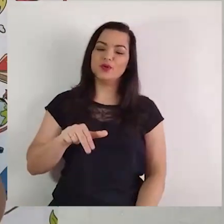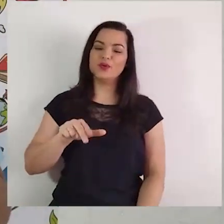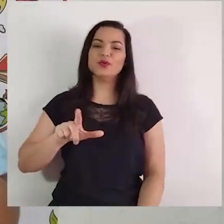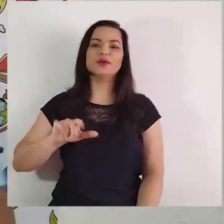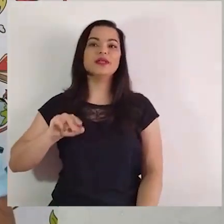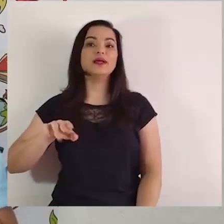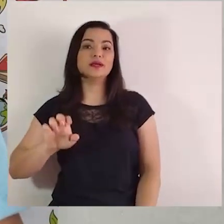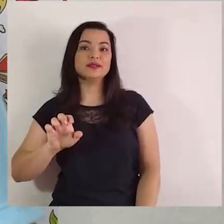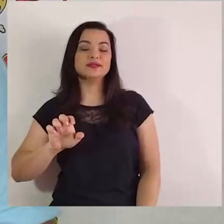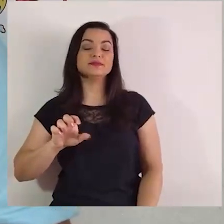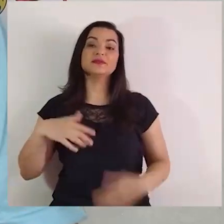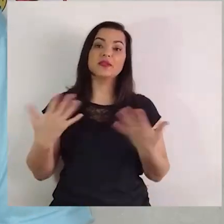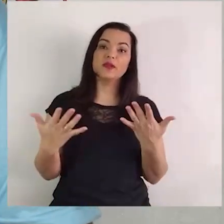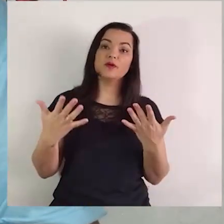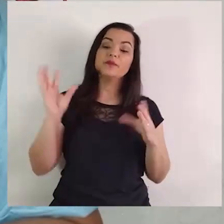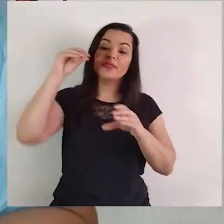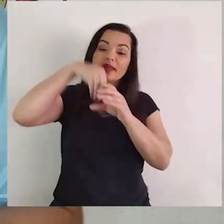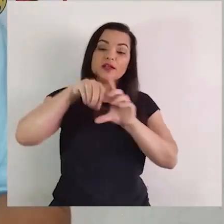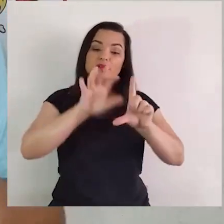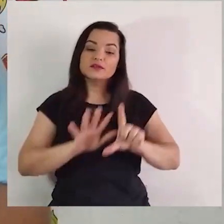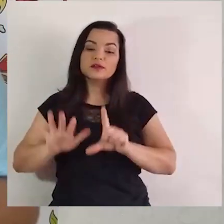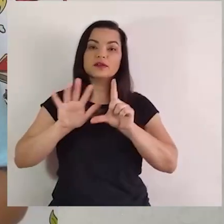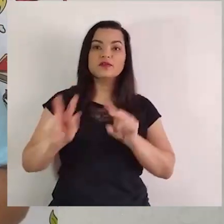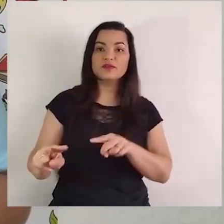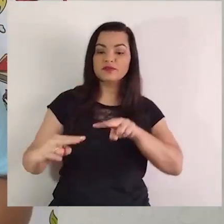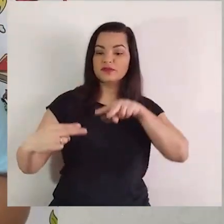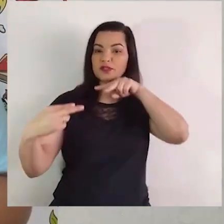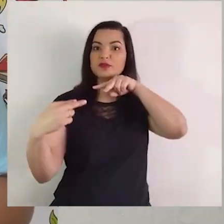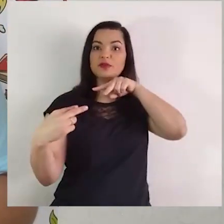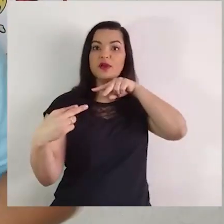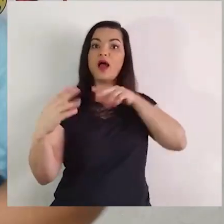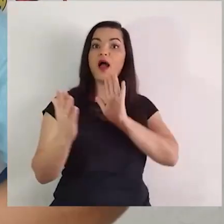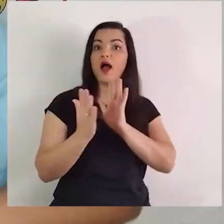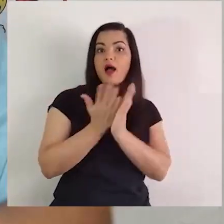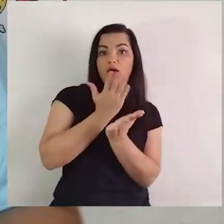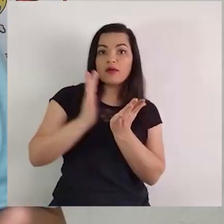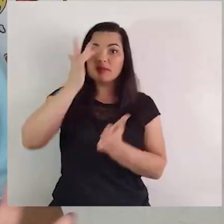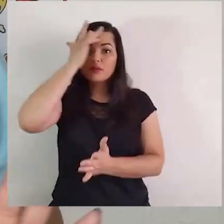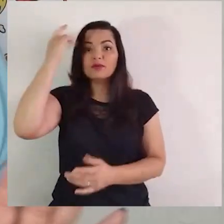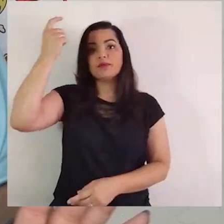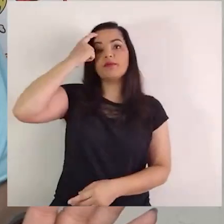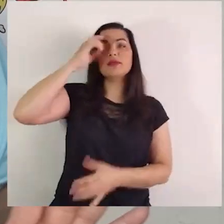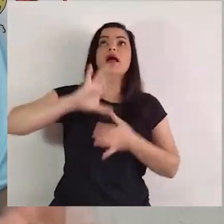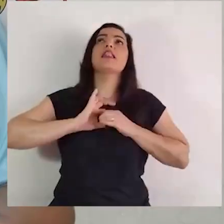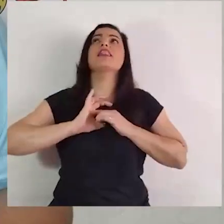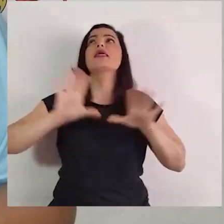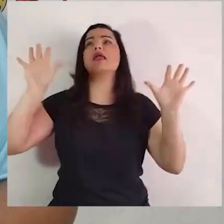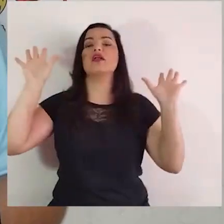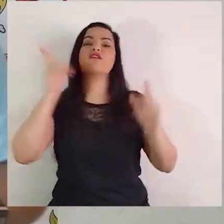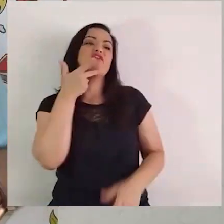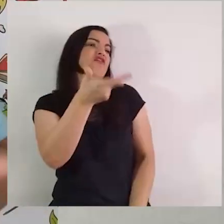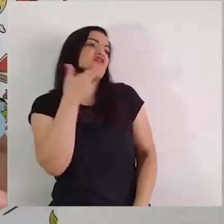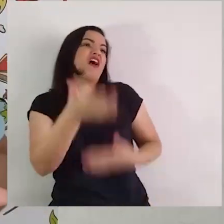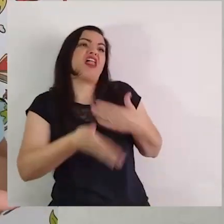Então, nesse espaço virtual, as pessoas acham que tudo é livre, que você